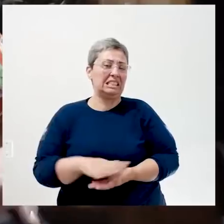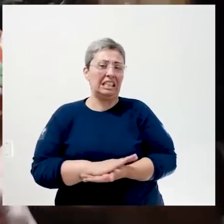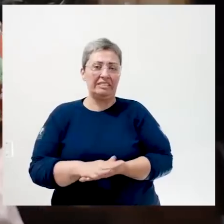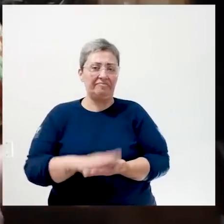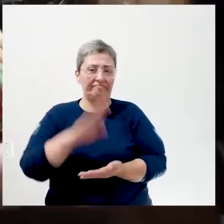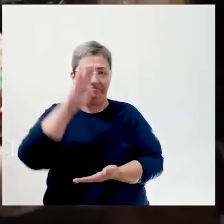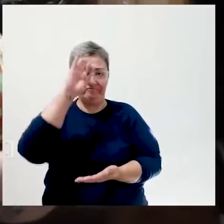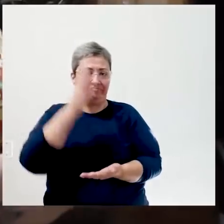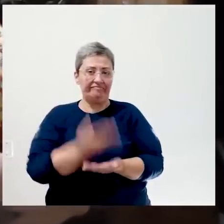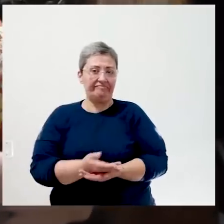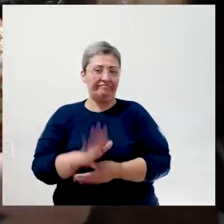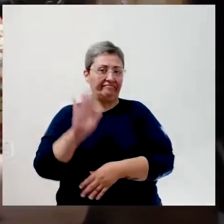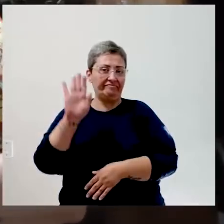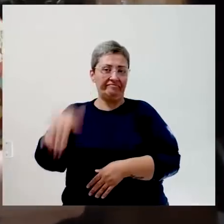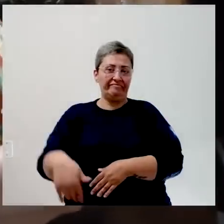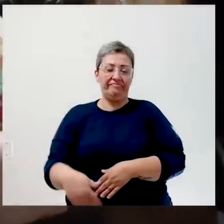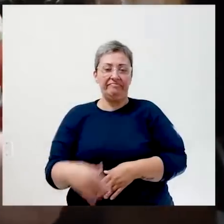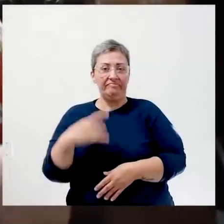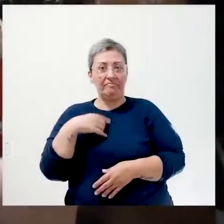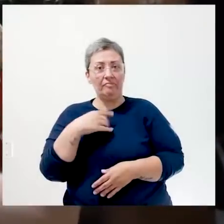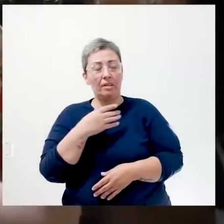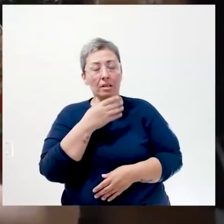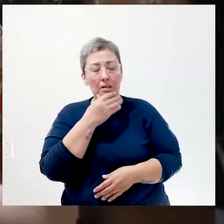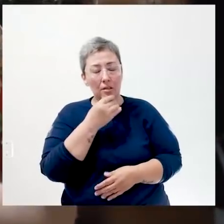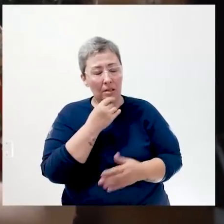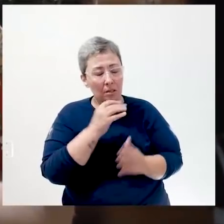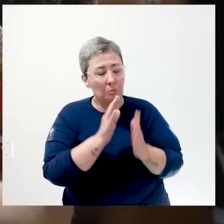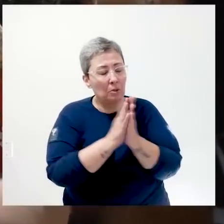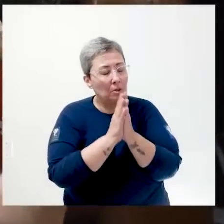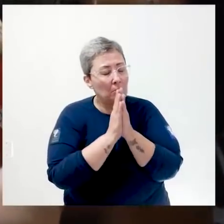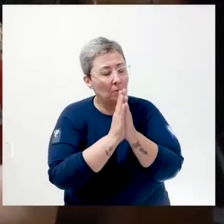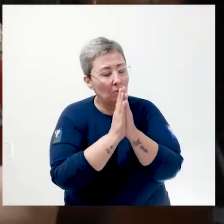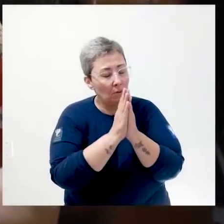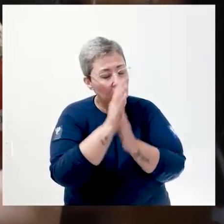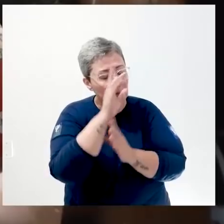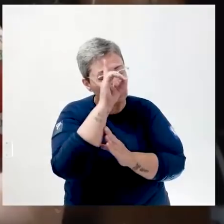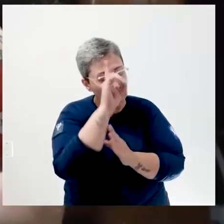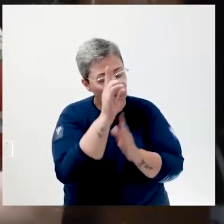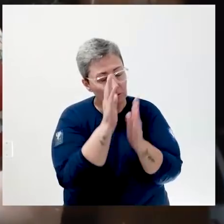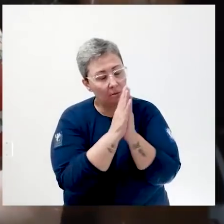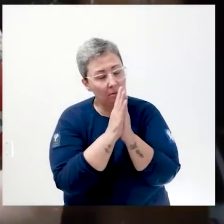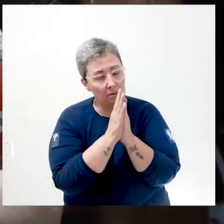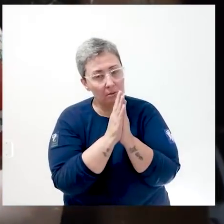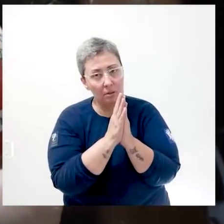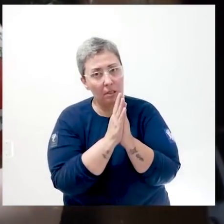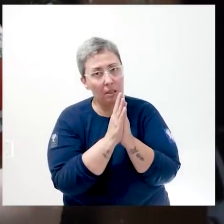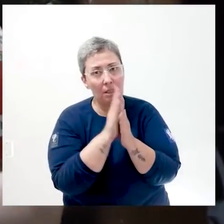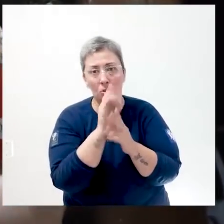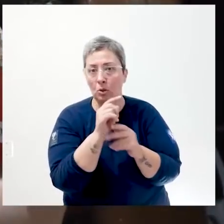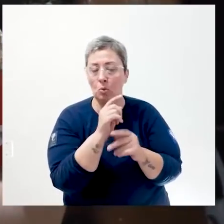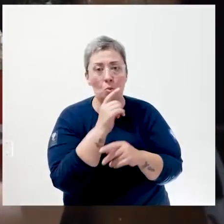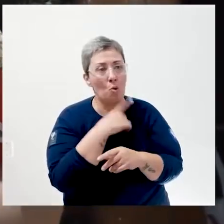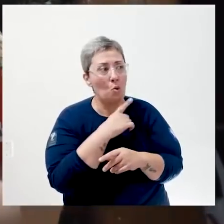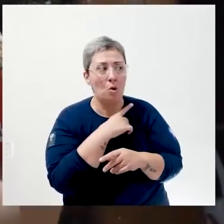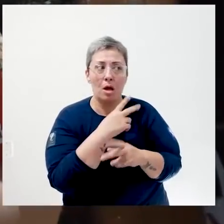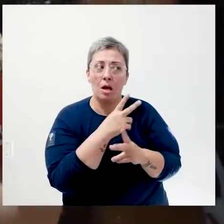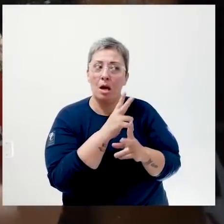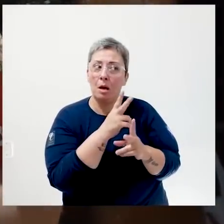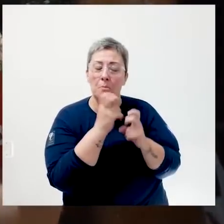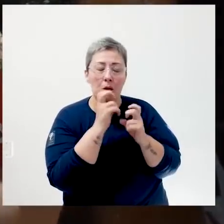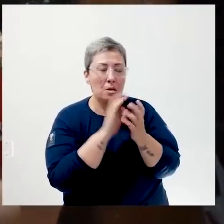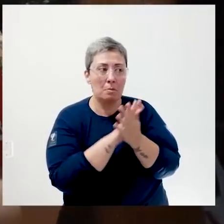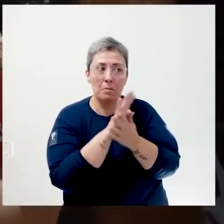Que nada, eu não acredito nisso não. Homem, por Deus do céu, não deixe